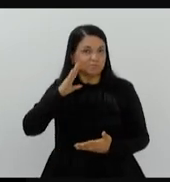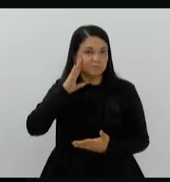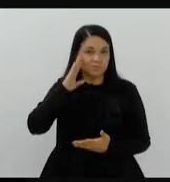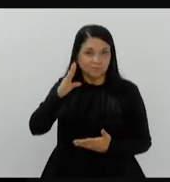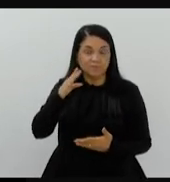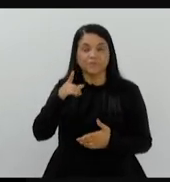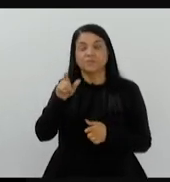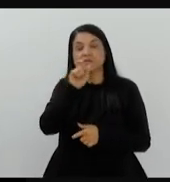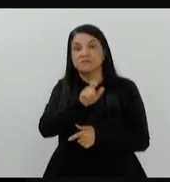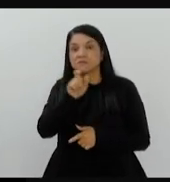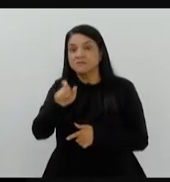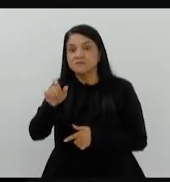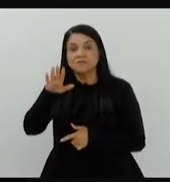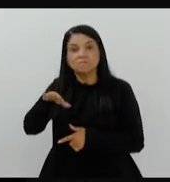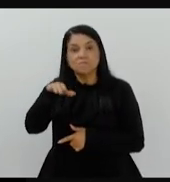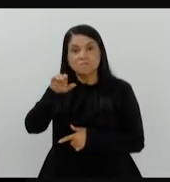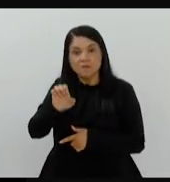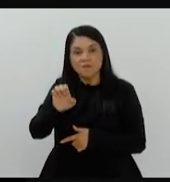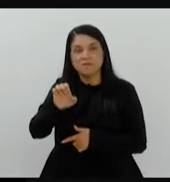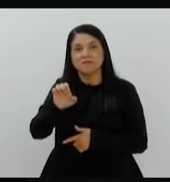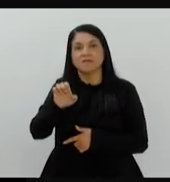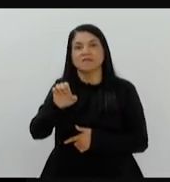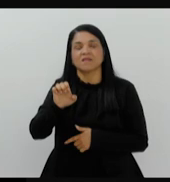nossas mãezinhas, no dia